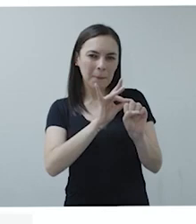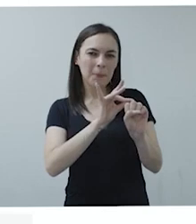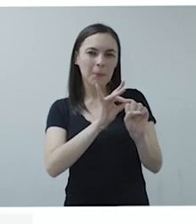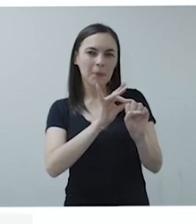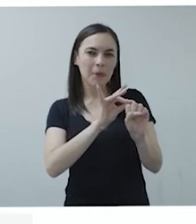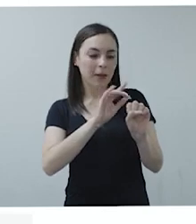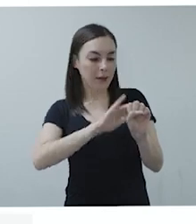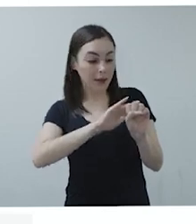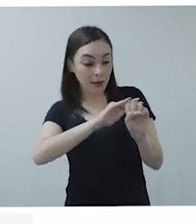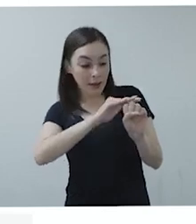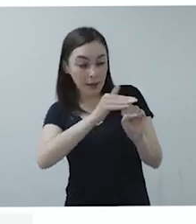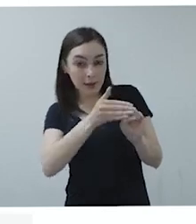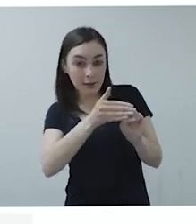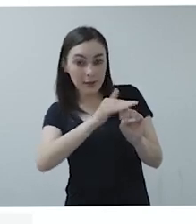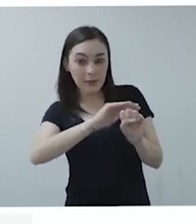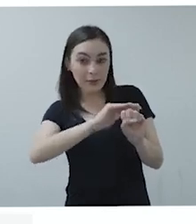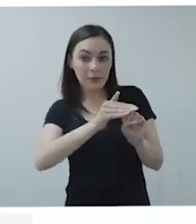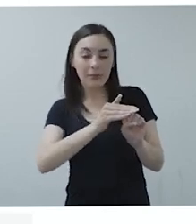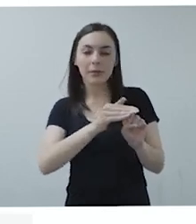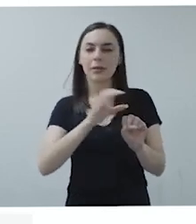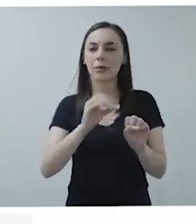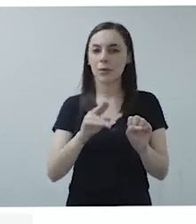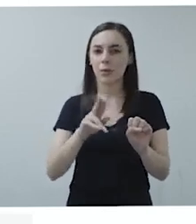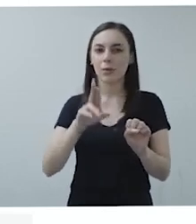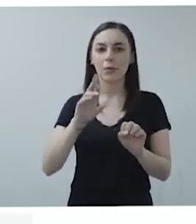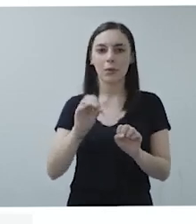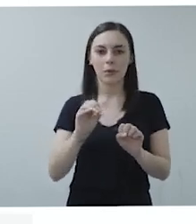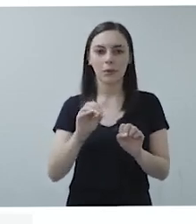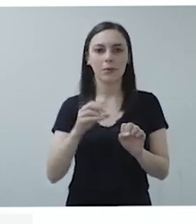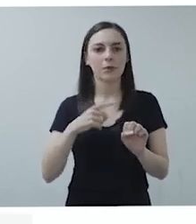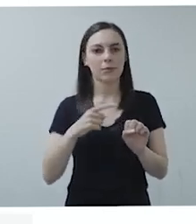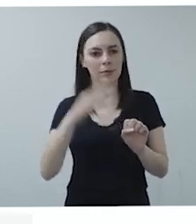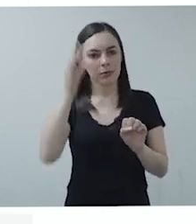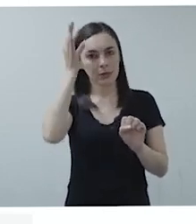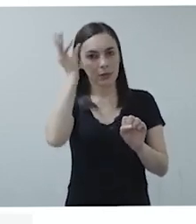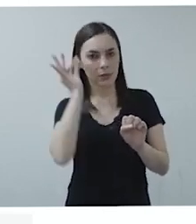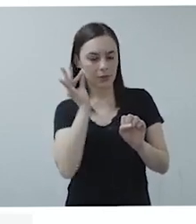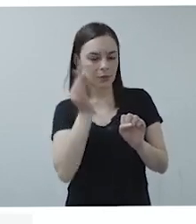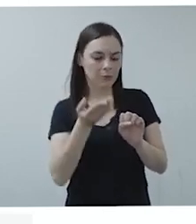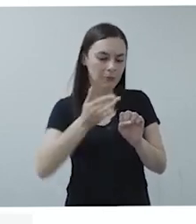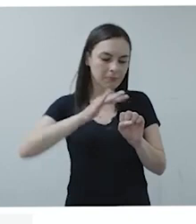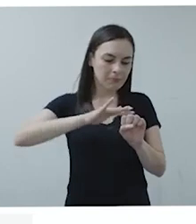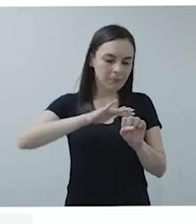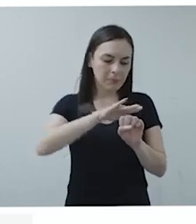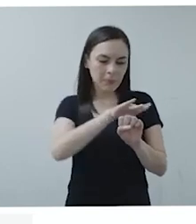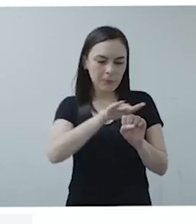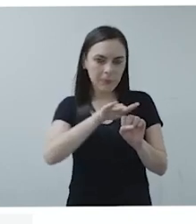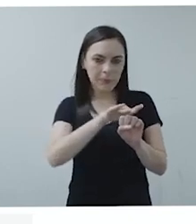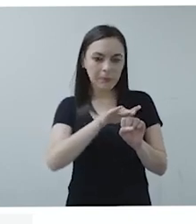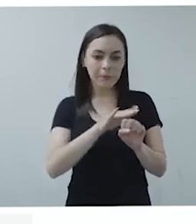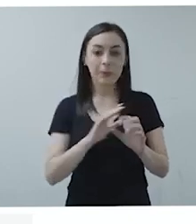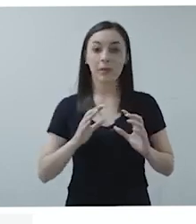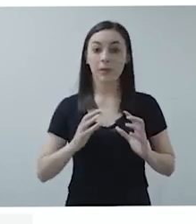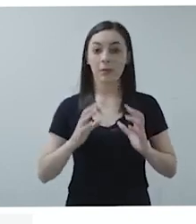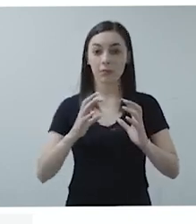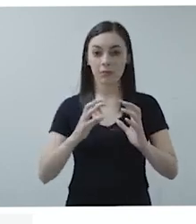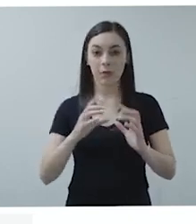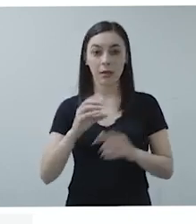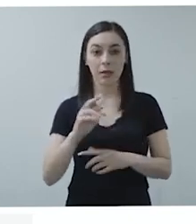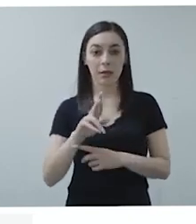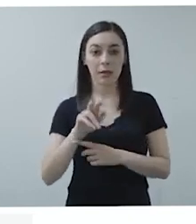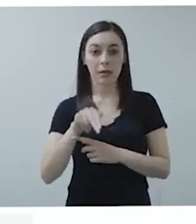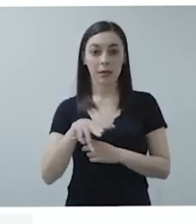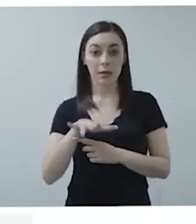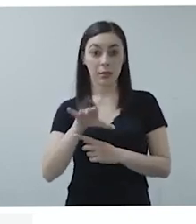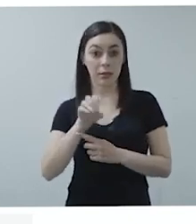está abaixo ali dos nossos cabelos. E o nosso crânio